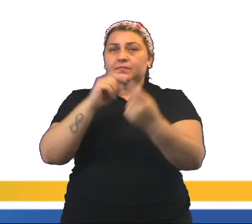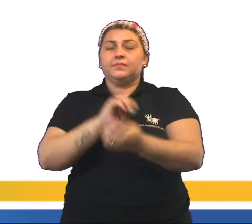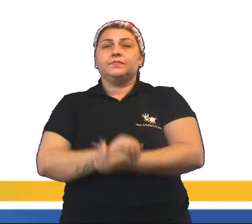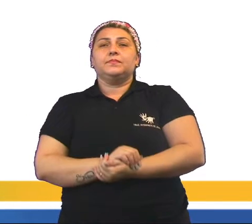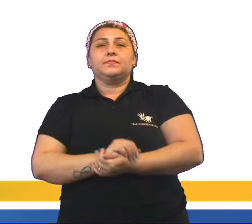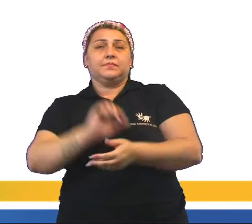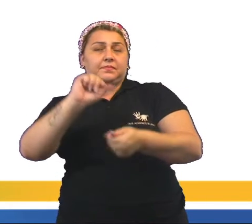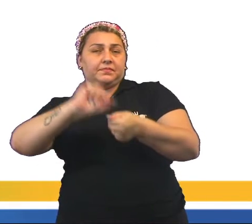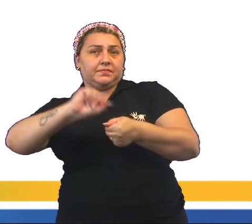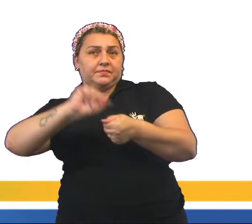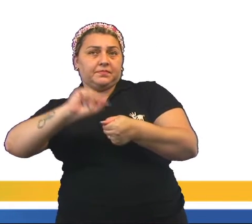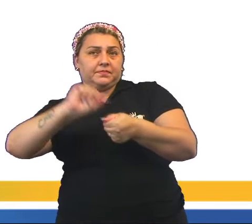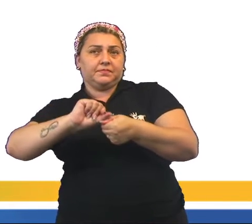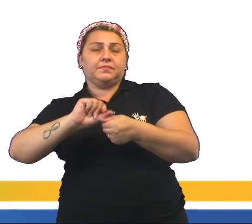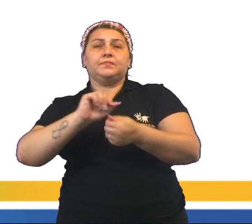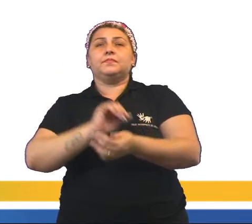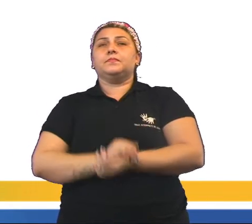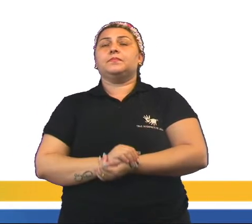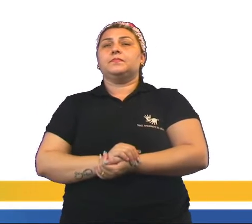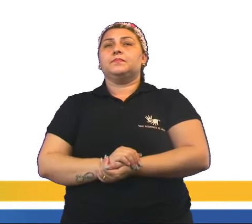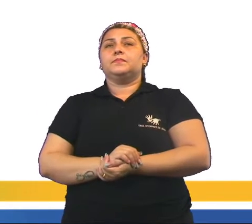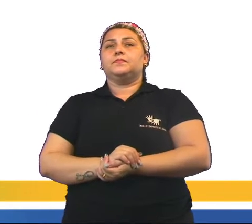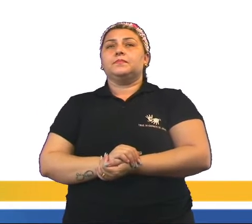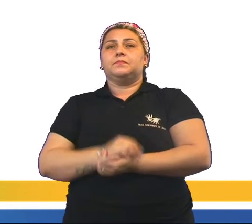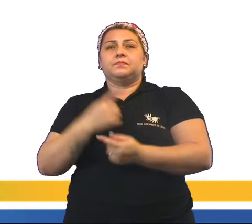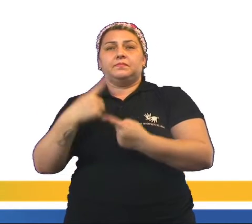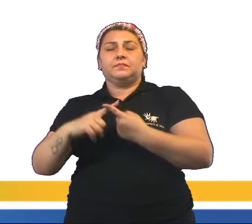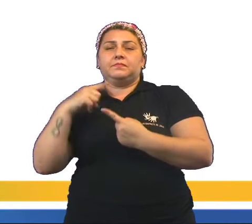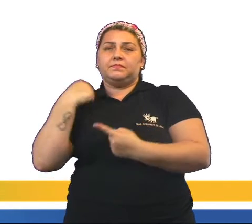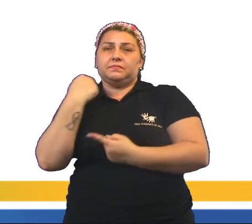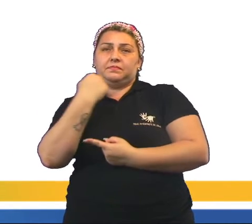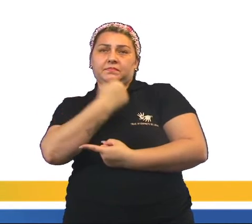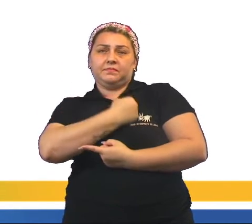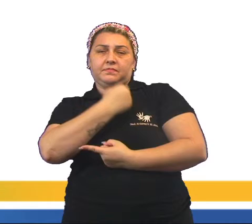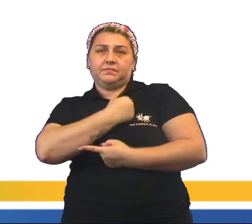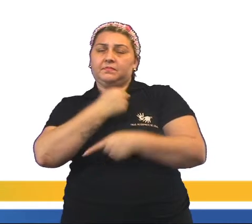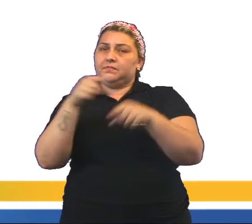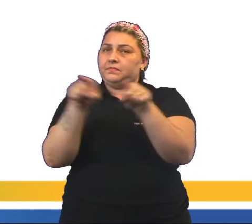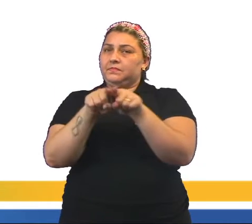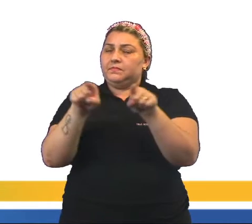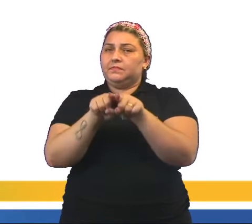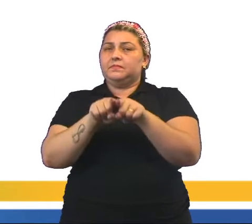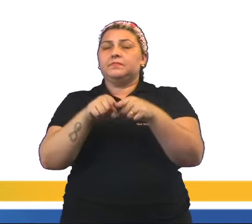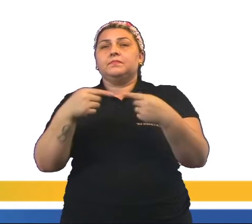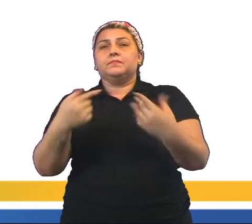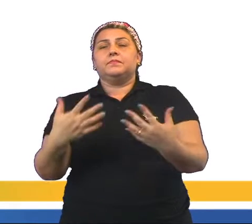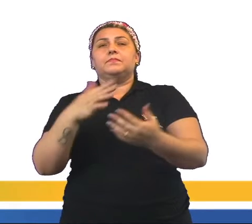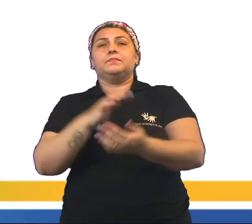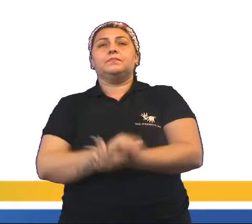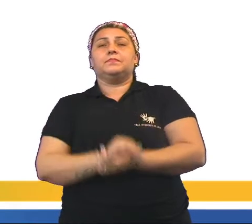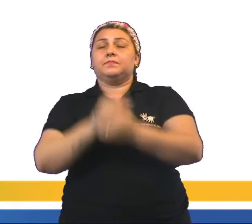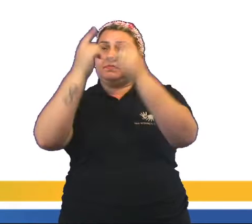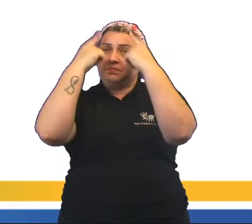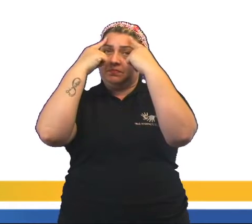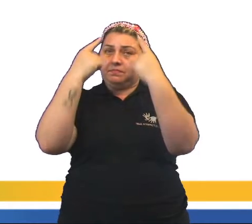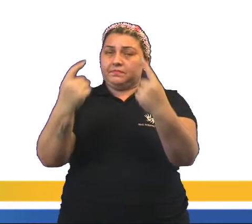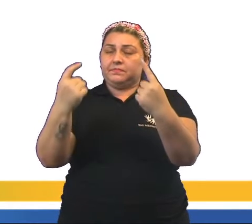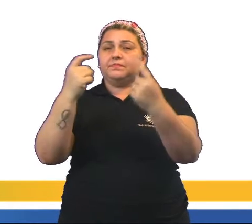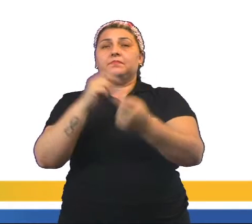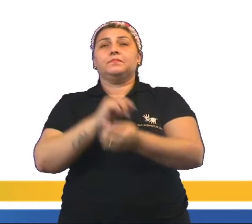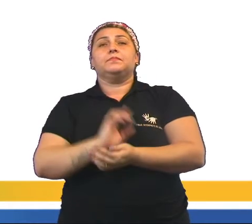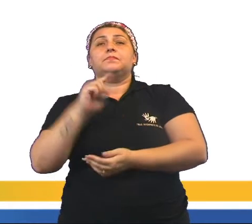são praticadas contra a mulher. Porque quando nós também tratamos a respeito da